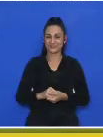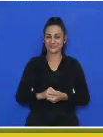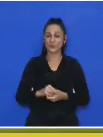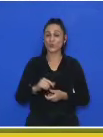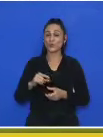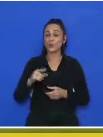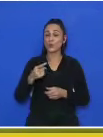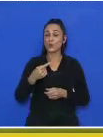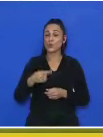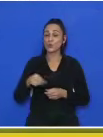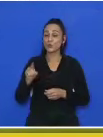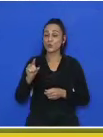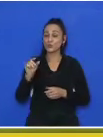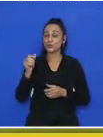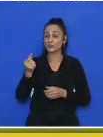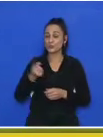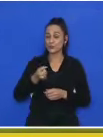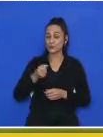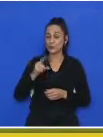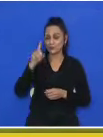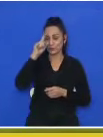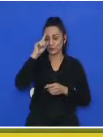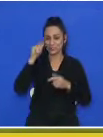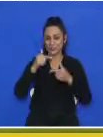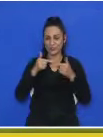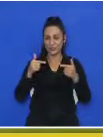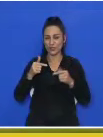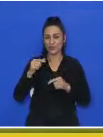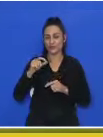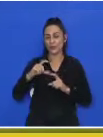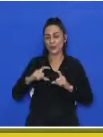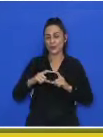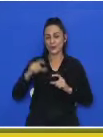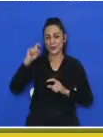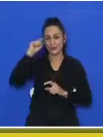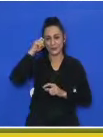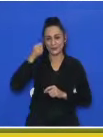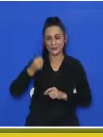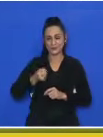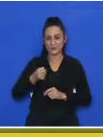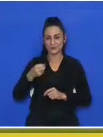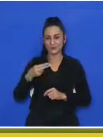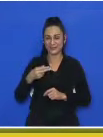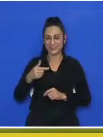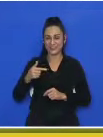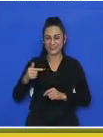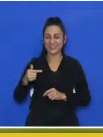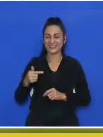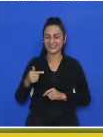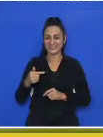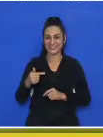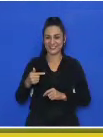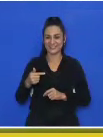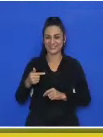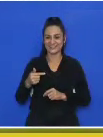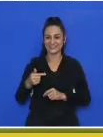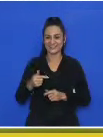O sétimo e último número do dia de sorte. Bola preta, número 27. Preta,